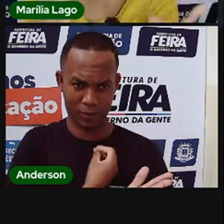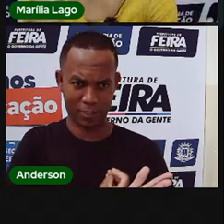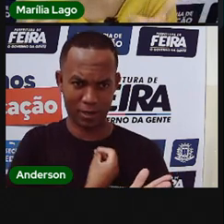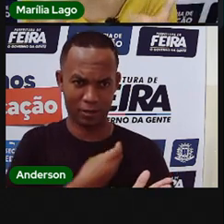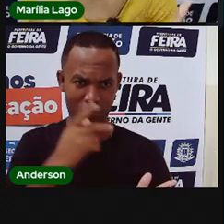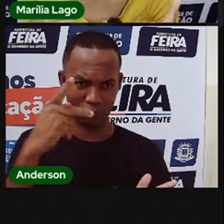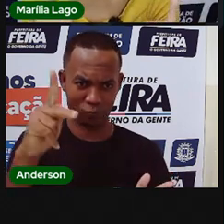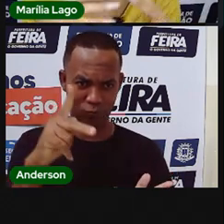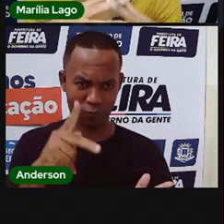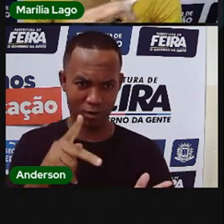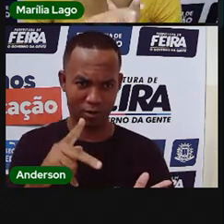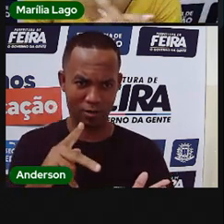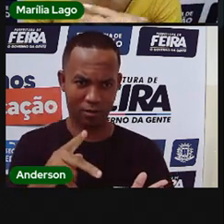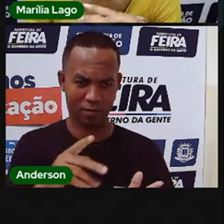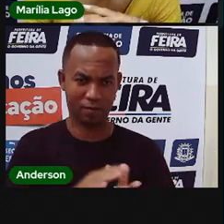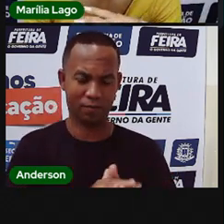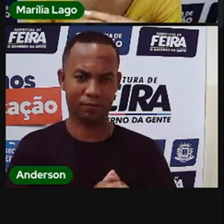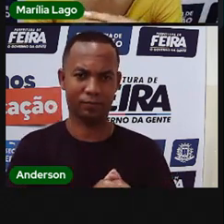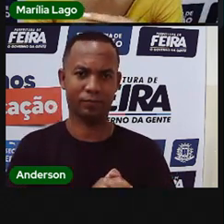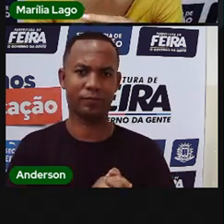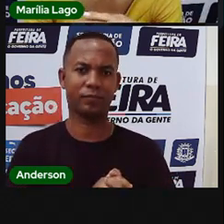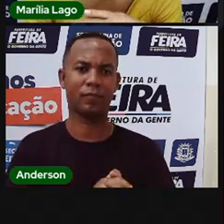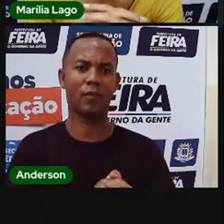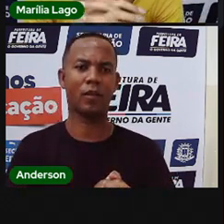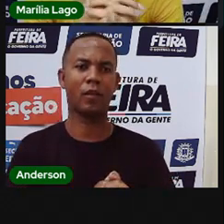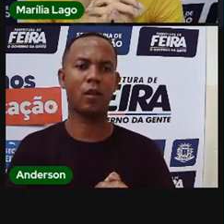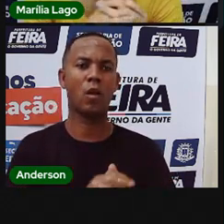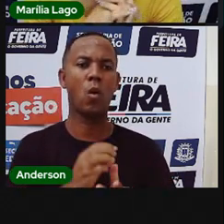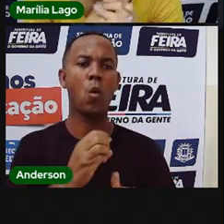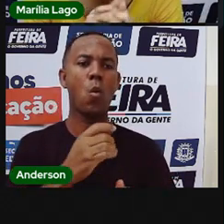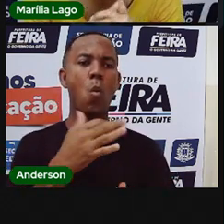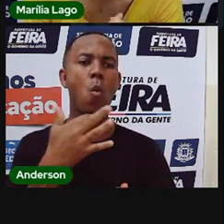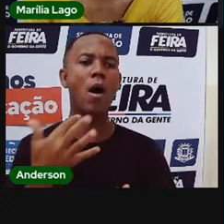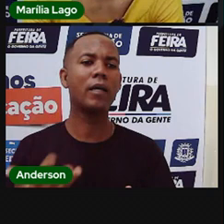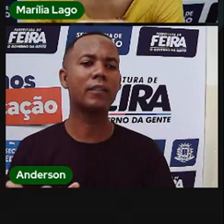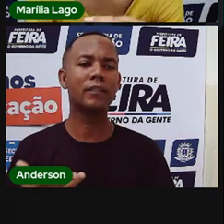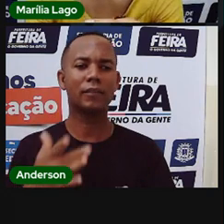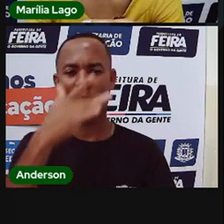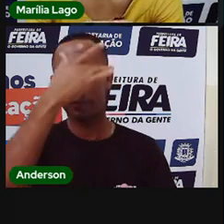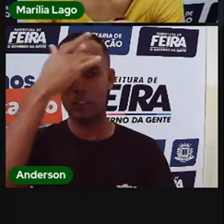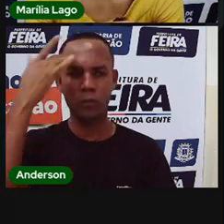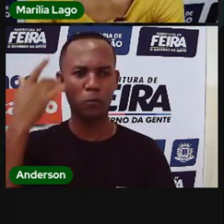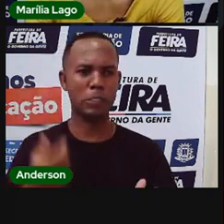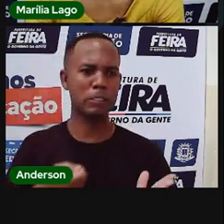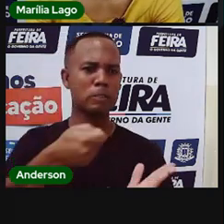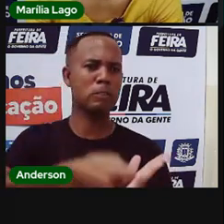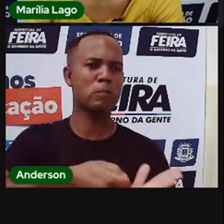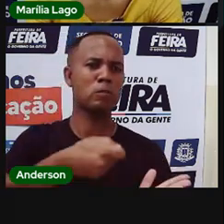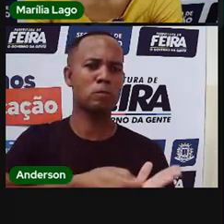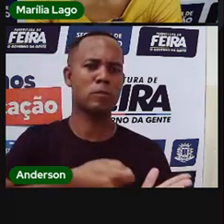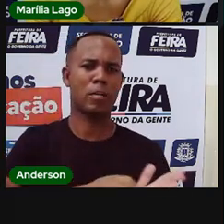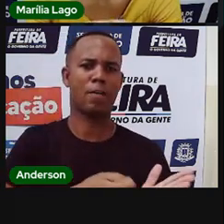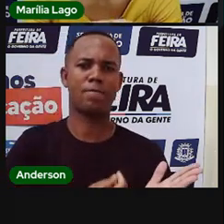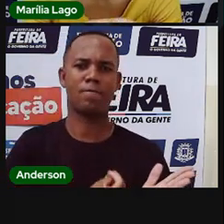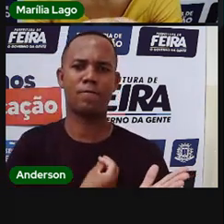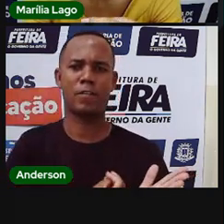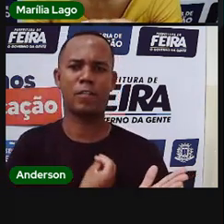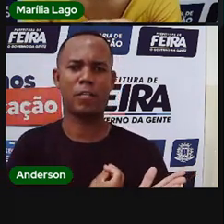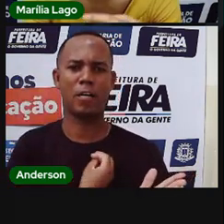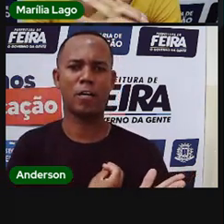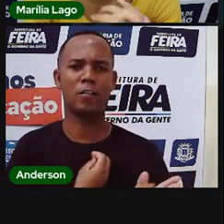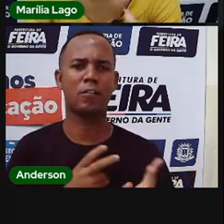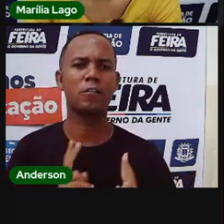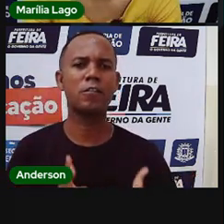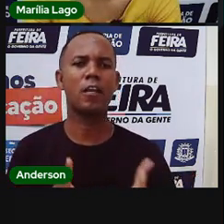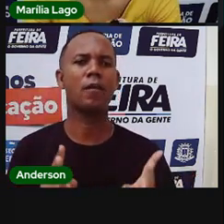um like, ó. Que eu quero ver quantos protagonistas a gente tem aqui agora online. Cadê? Quero ver todo